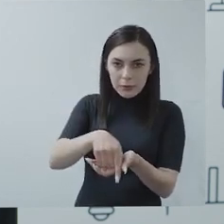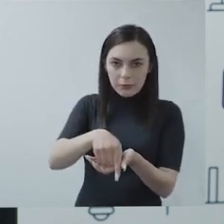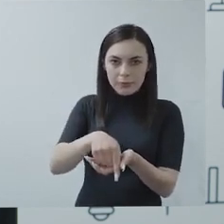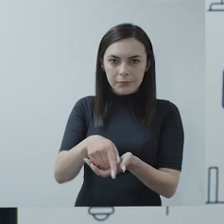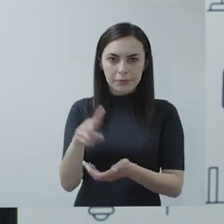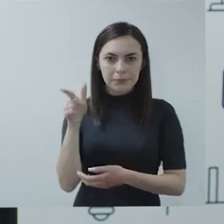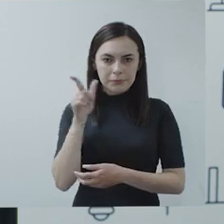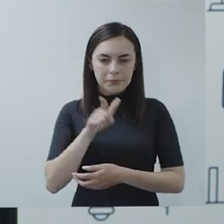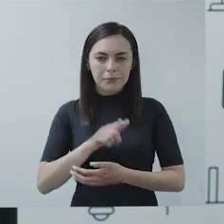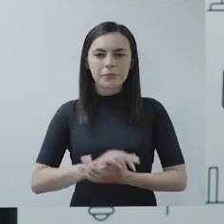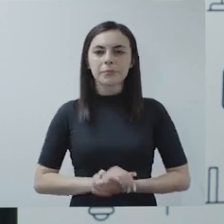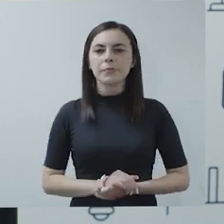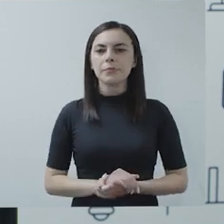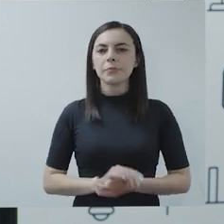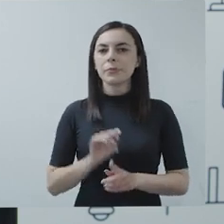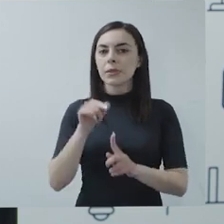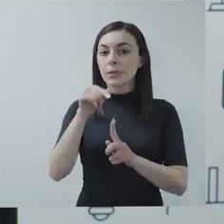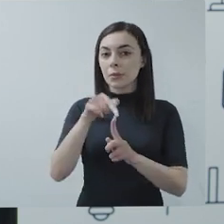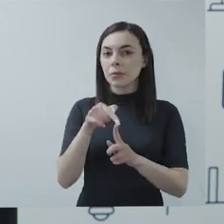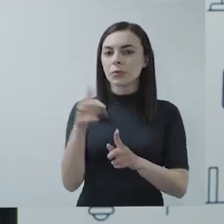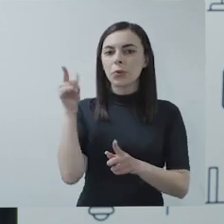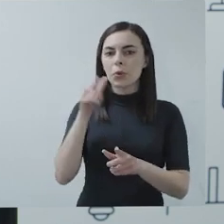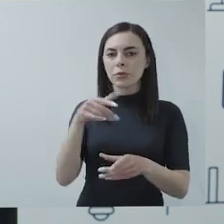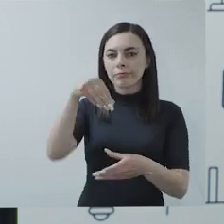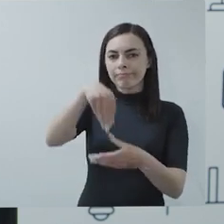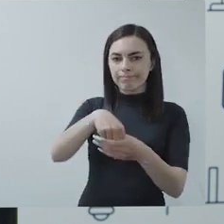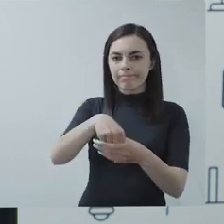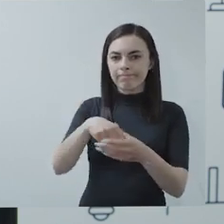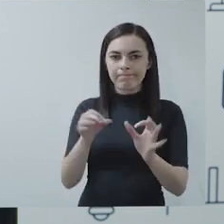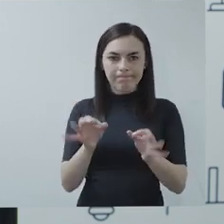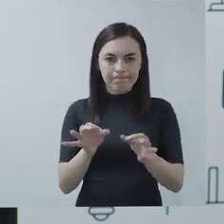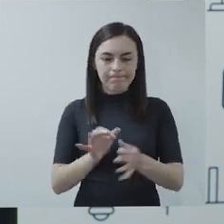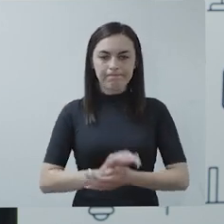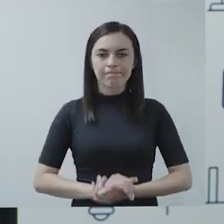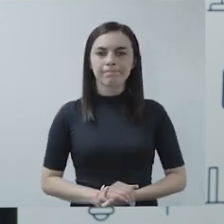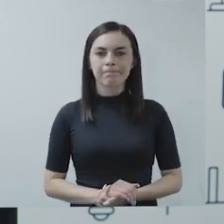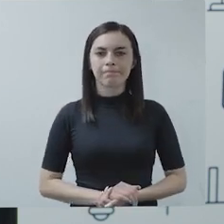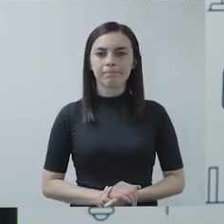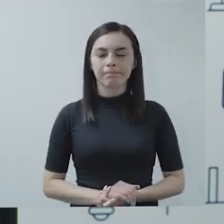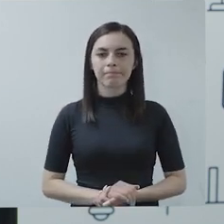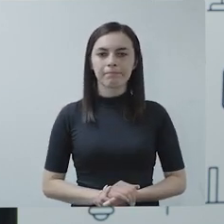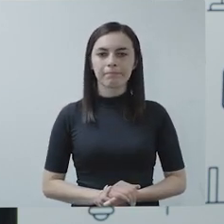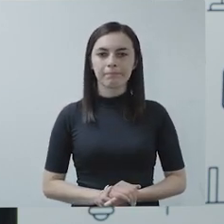de gude, né? E que ela vá para dentro do buraco, certo?